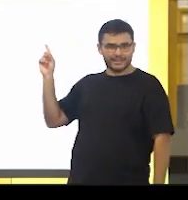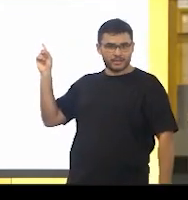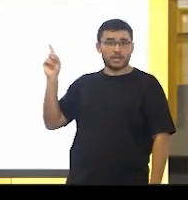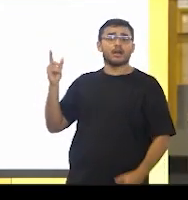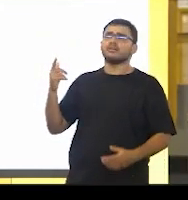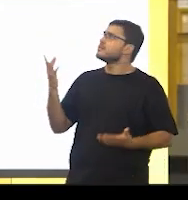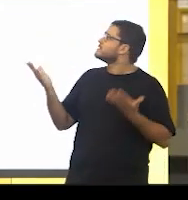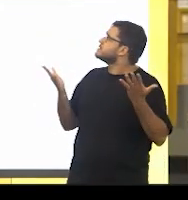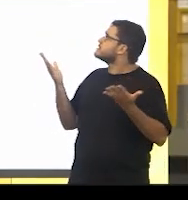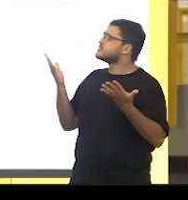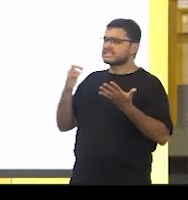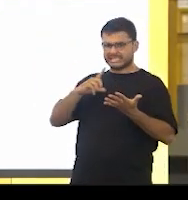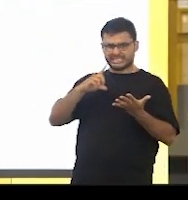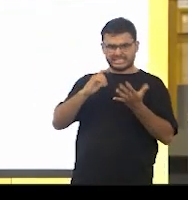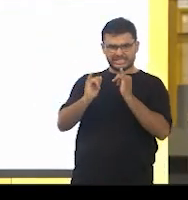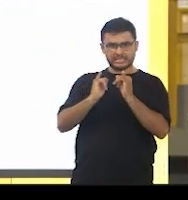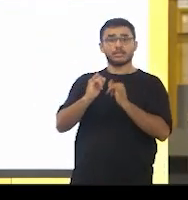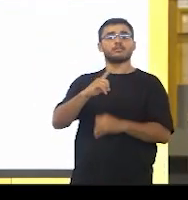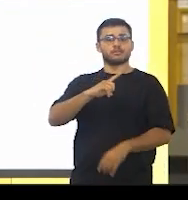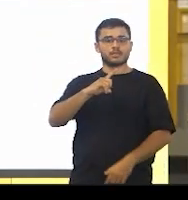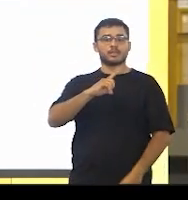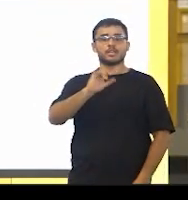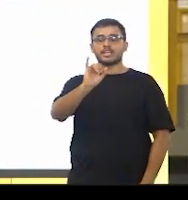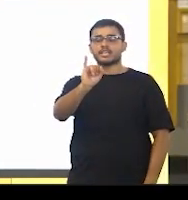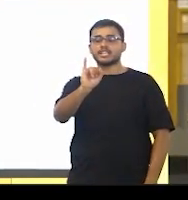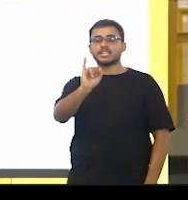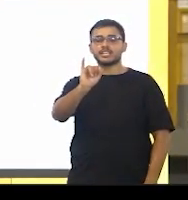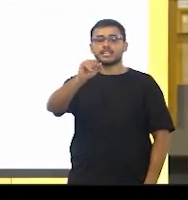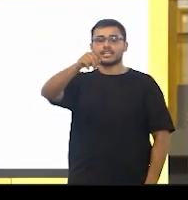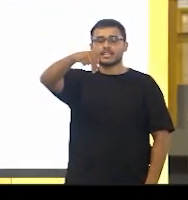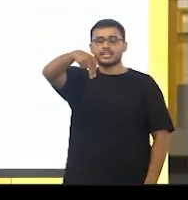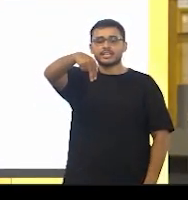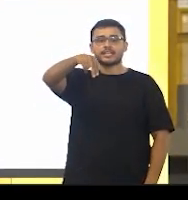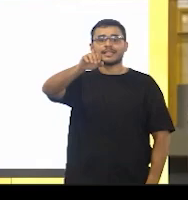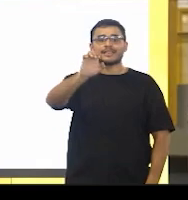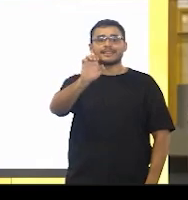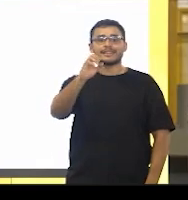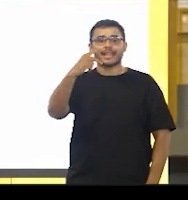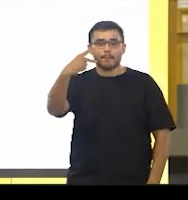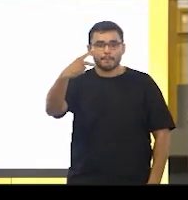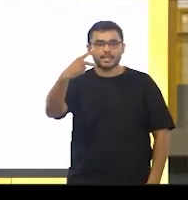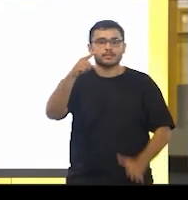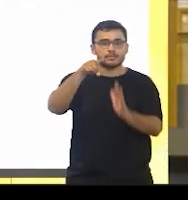do INEP, internet, bota a matriz de referência que vocês encontram. E a competência